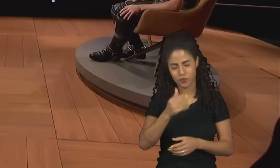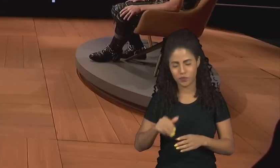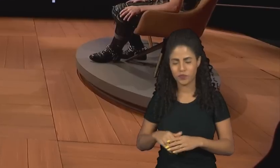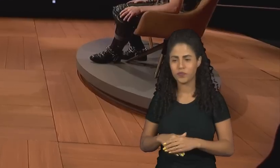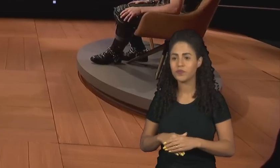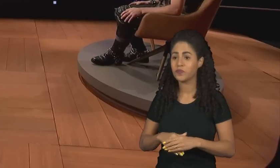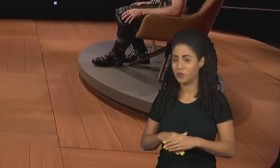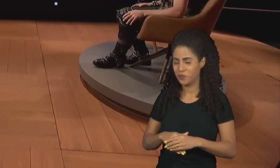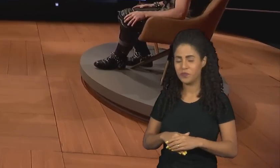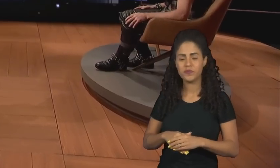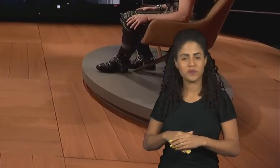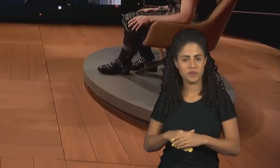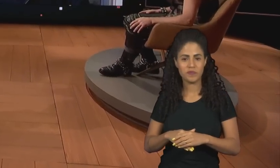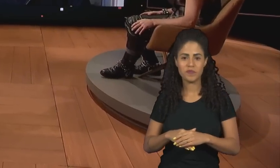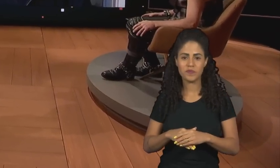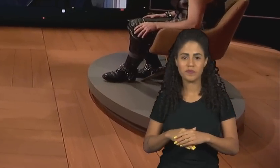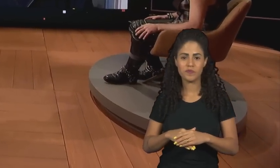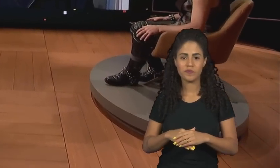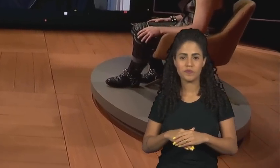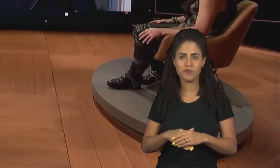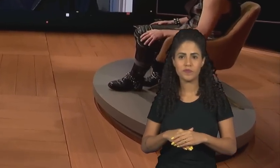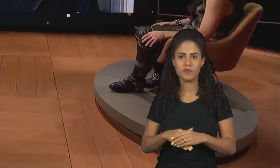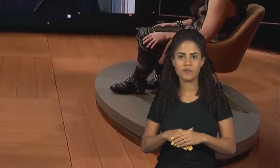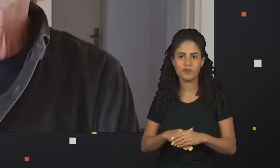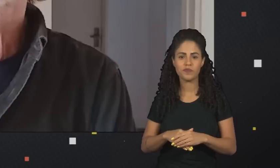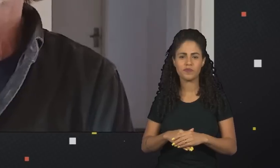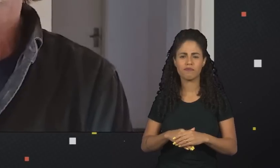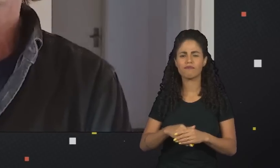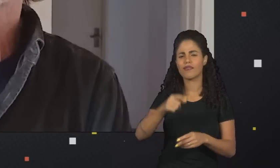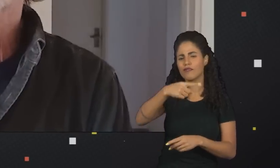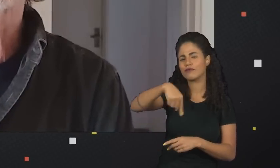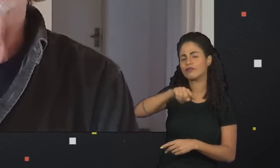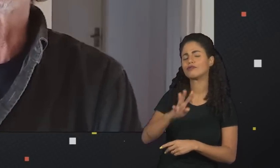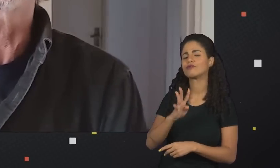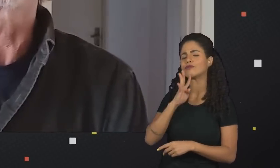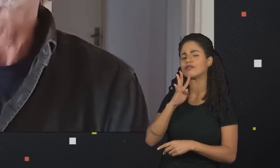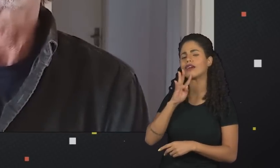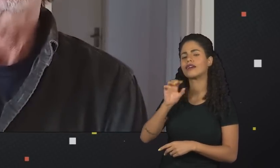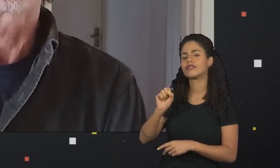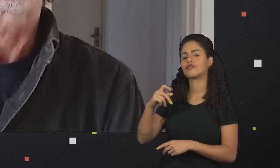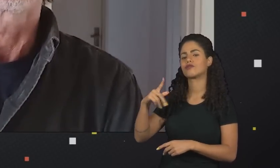atuação. Uau. Uau. Todo mundo conhece um Supla